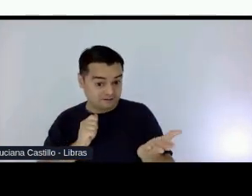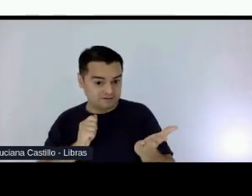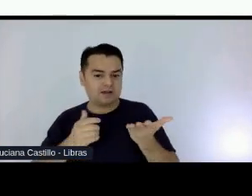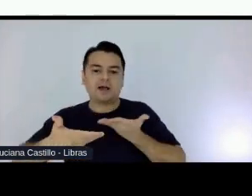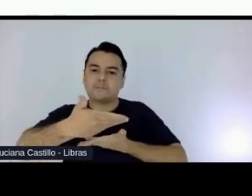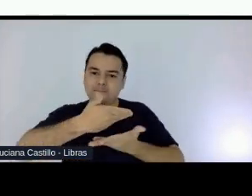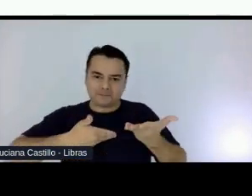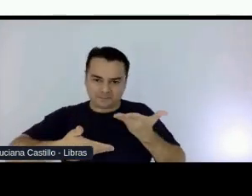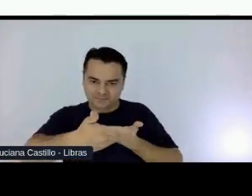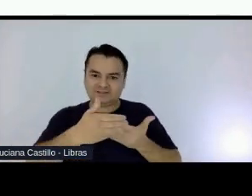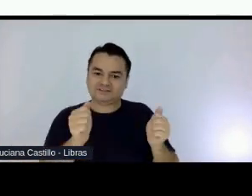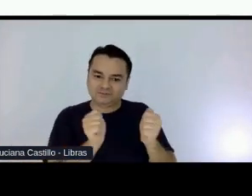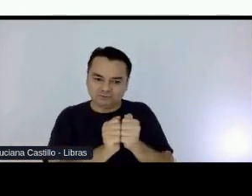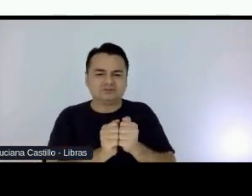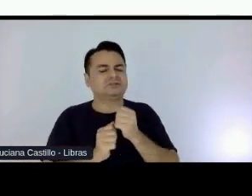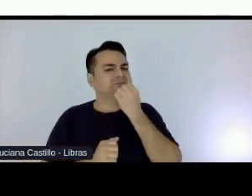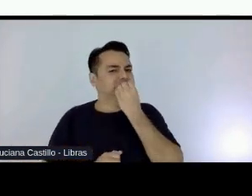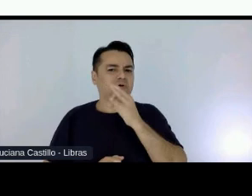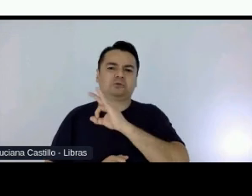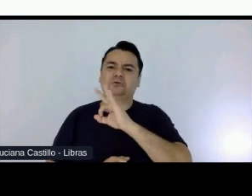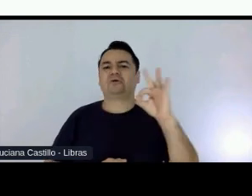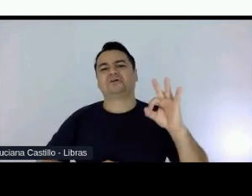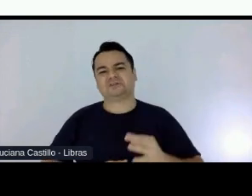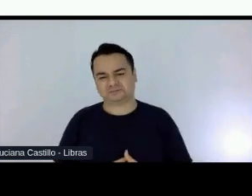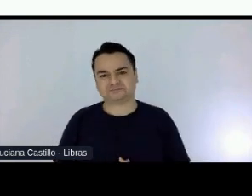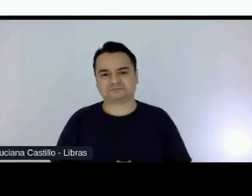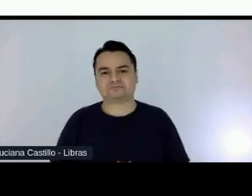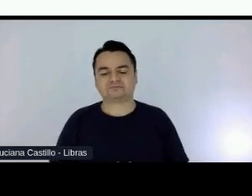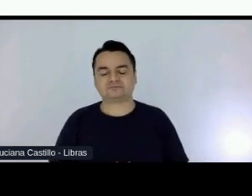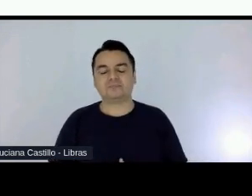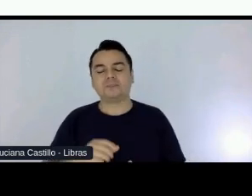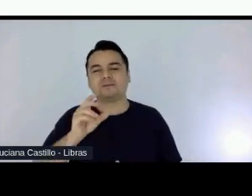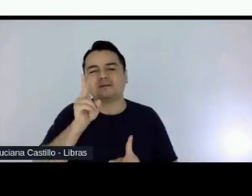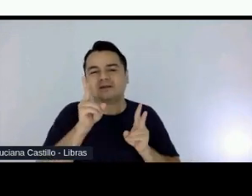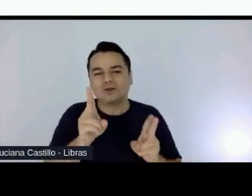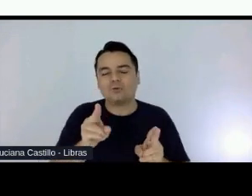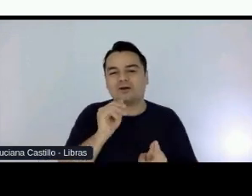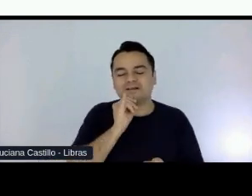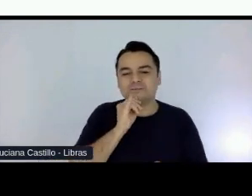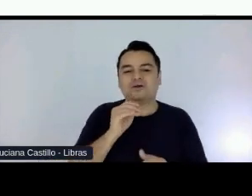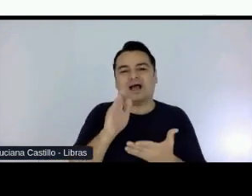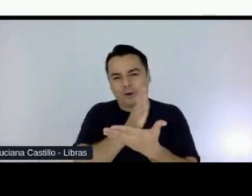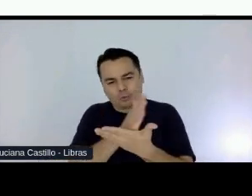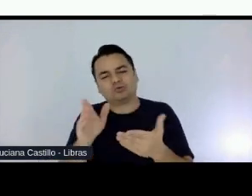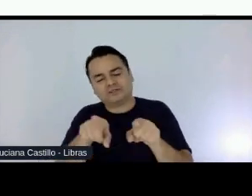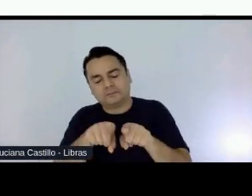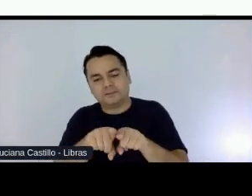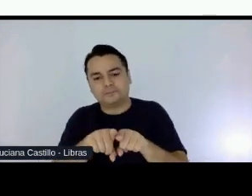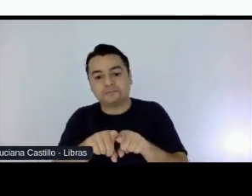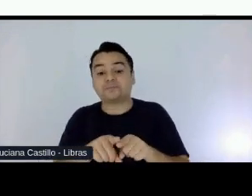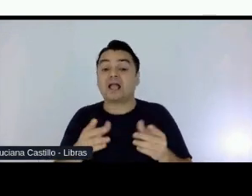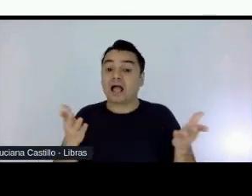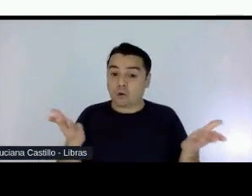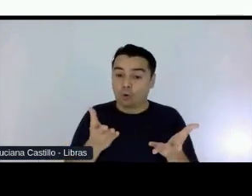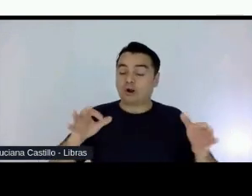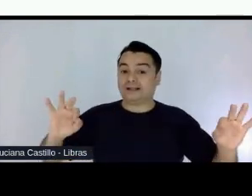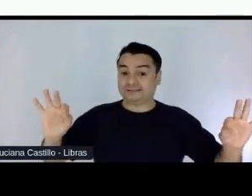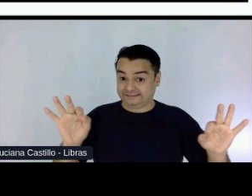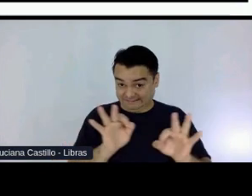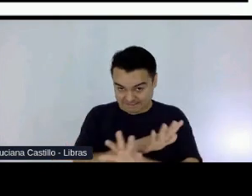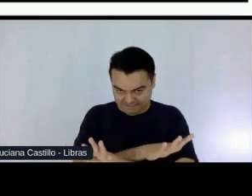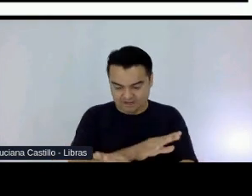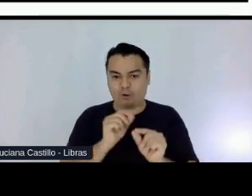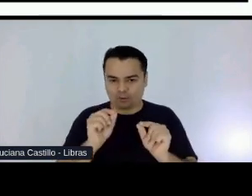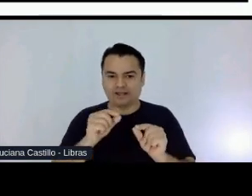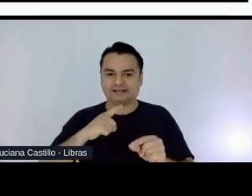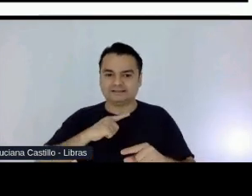gente aqui, tem dado muito fruto, né? Bom, vocês viram aí algumas pessoas também. Eu vou, para fechar, pessoal, eu vou passar